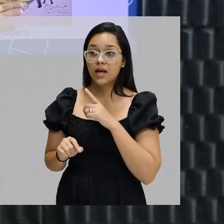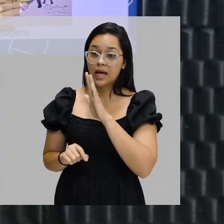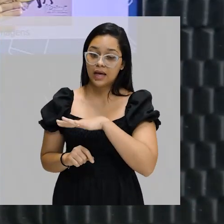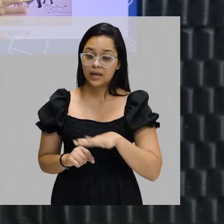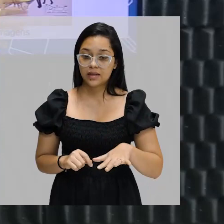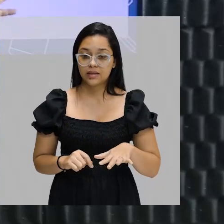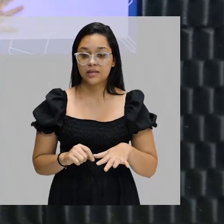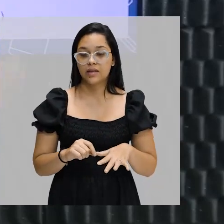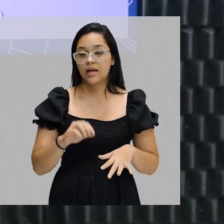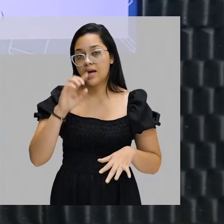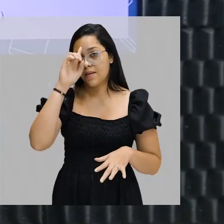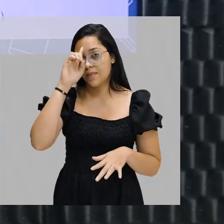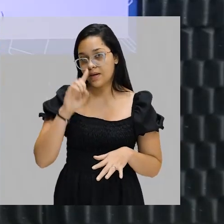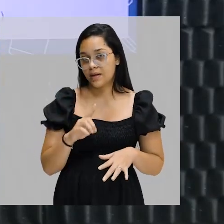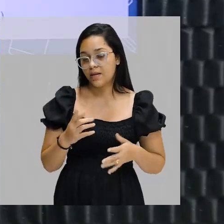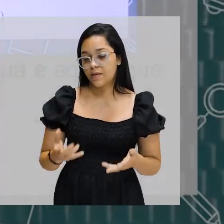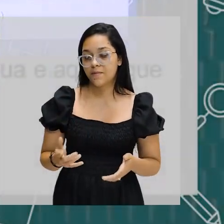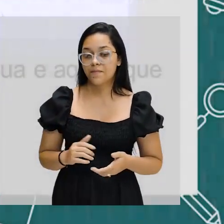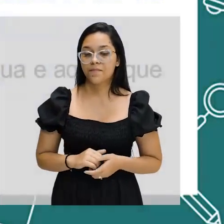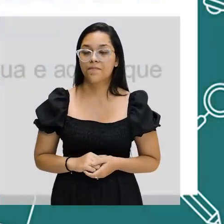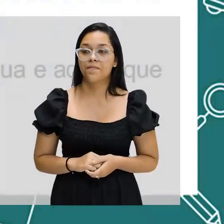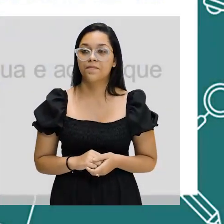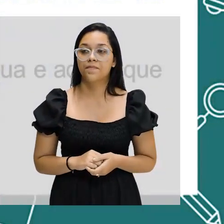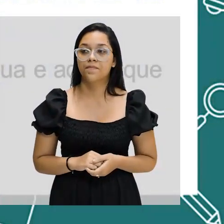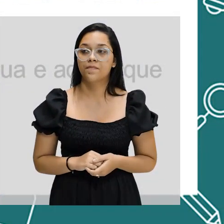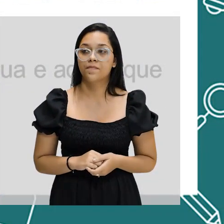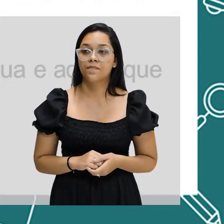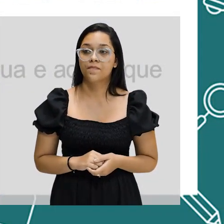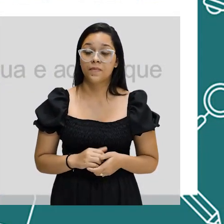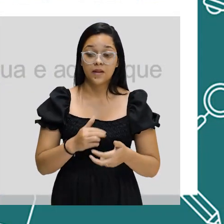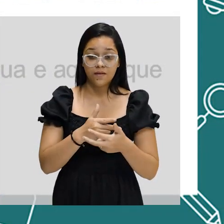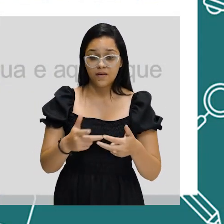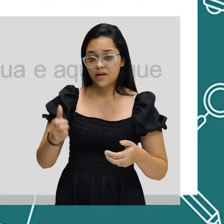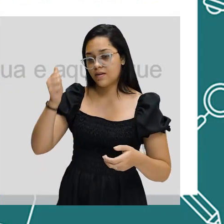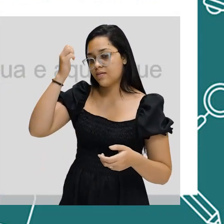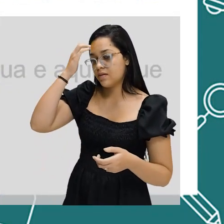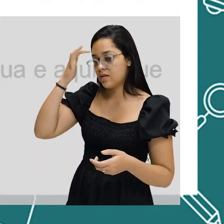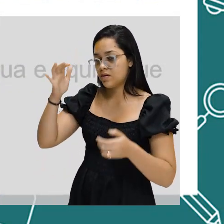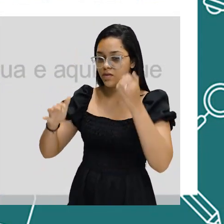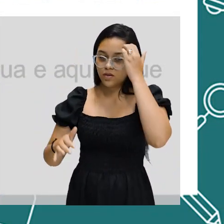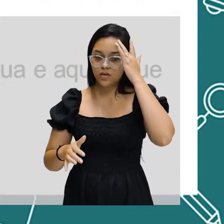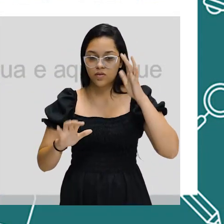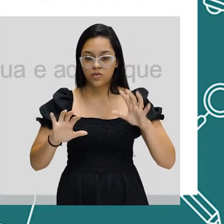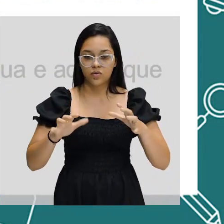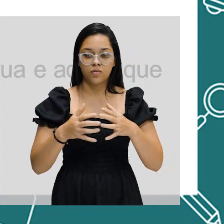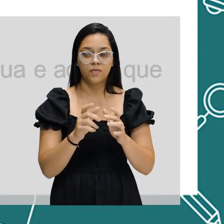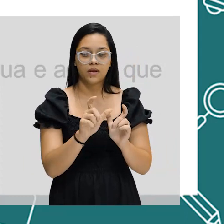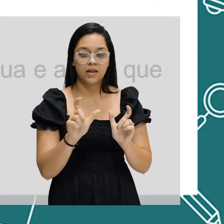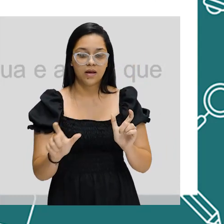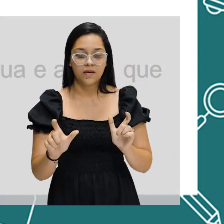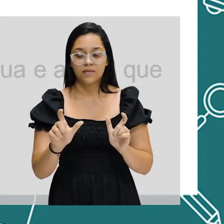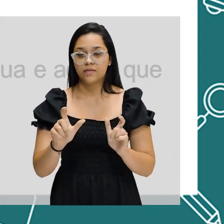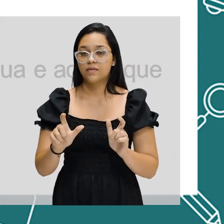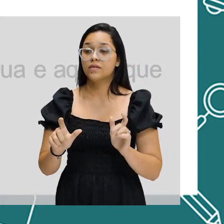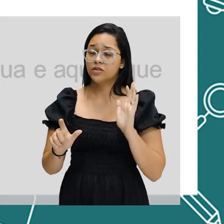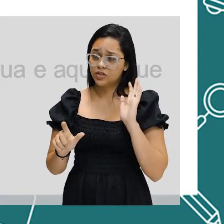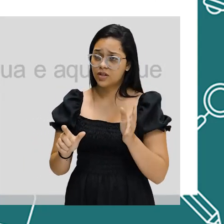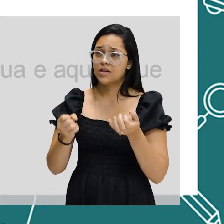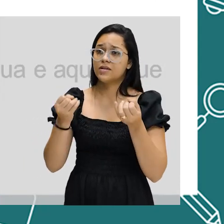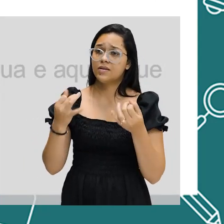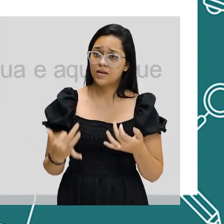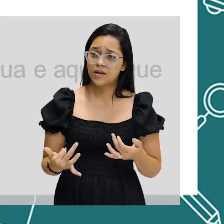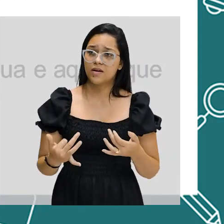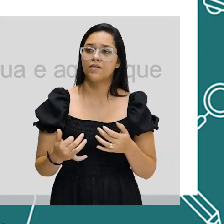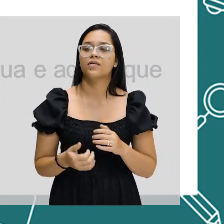criança amarela enfim agora essas interjeições fazem parte das classes de palavras nós já falamos isso